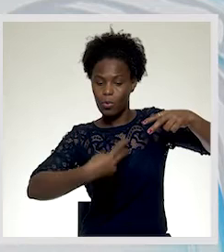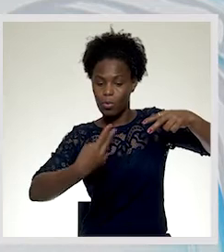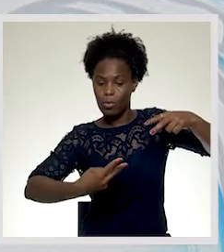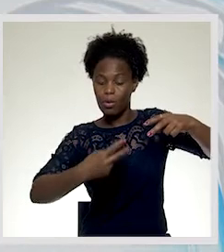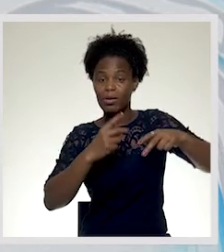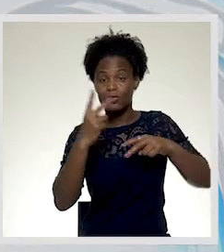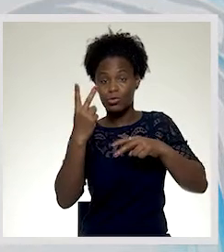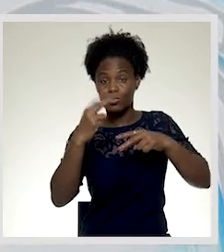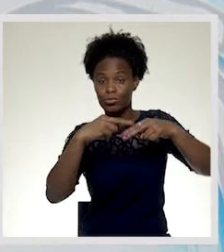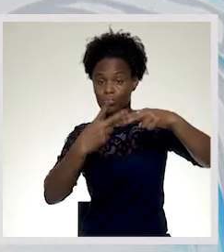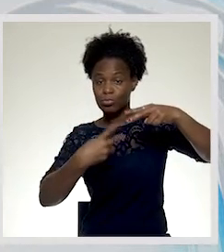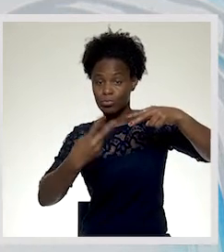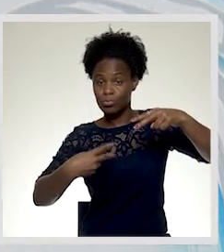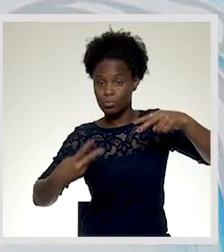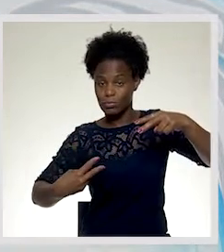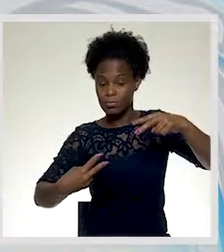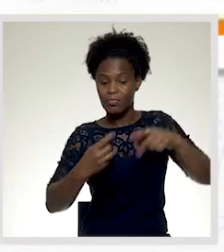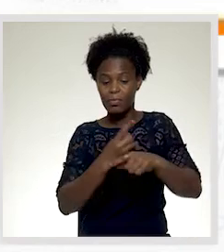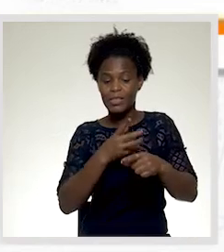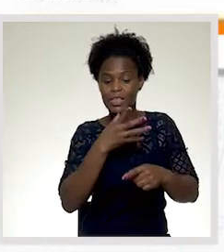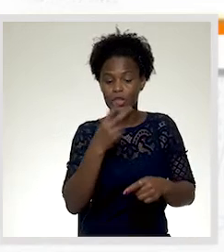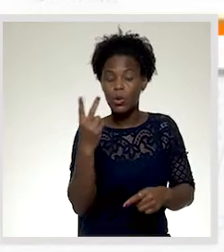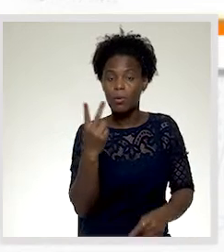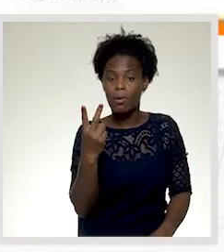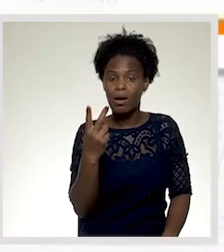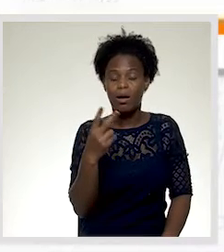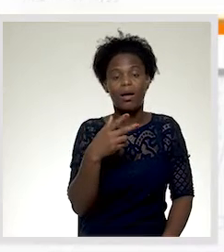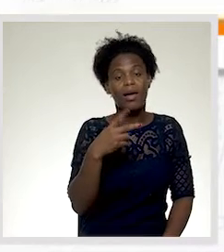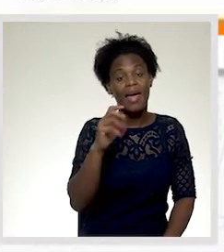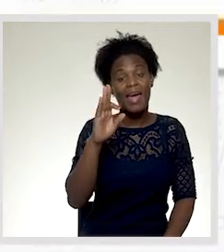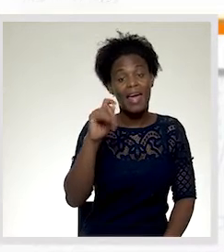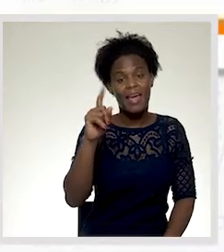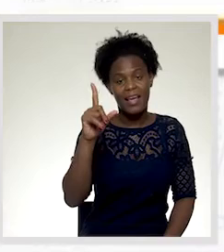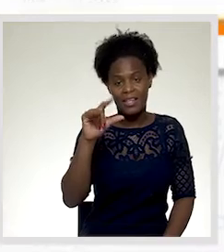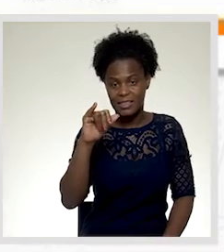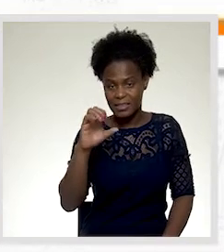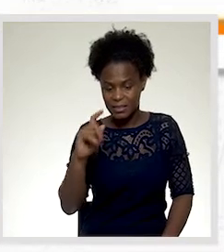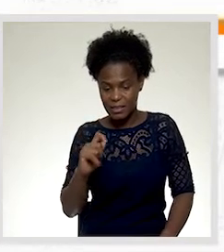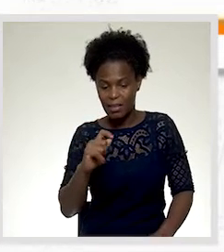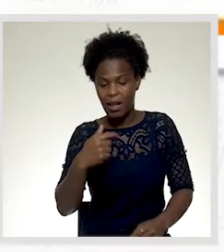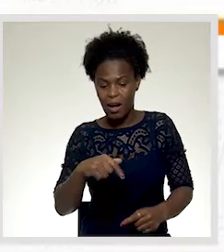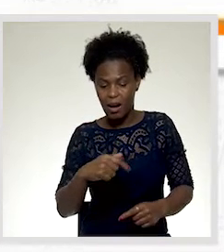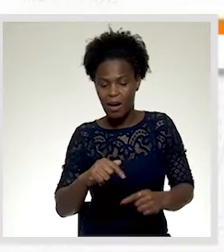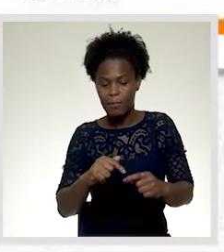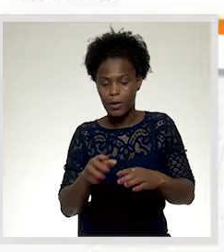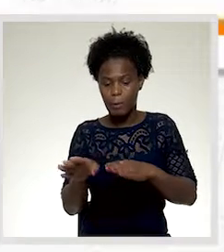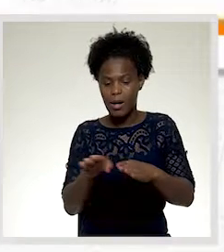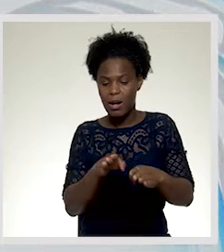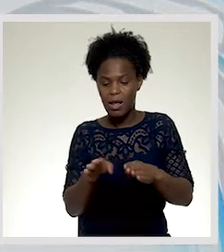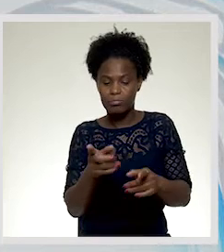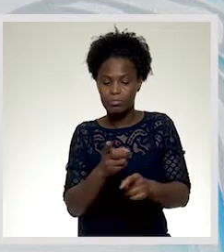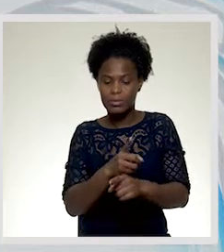de dupla hélice. É por isso que se chama molécula de dupla hélice. No entanto, ela se encontra, não é, disposto em